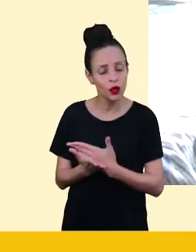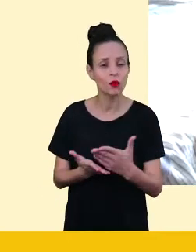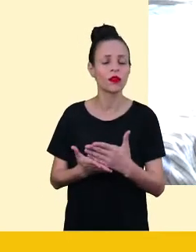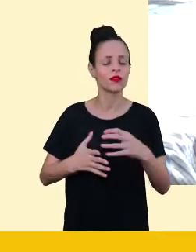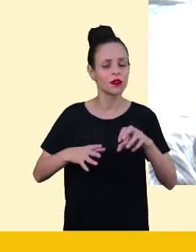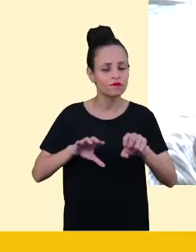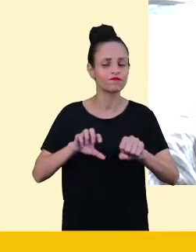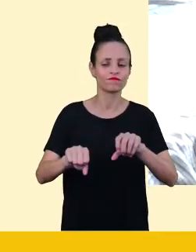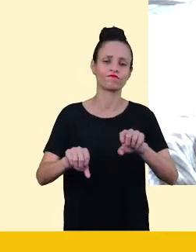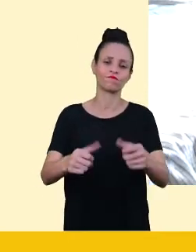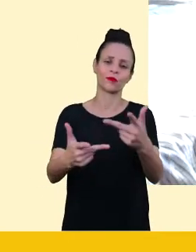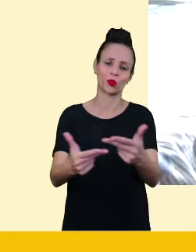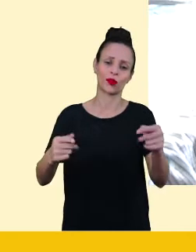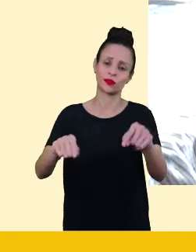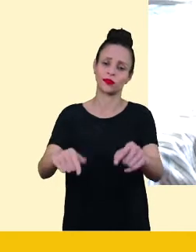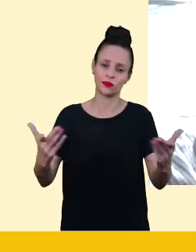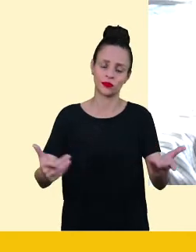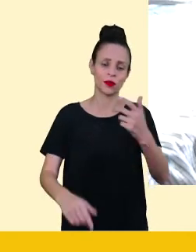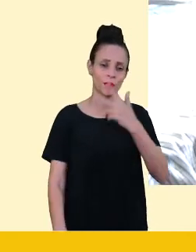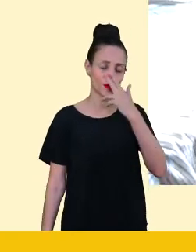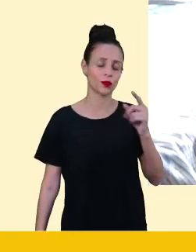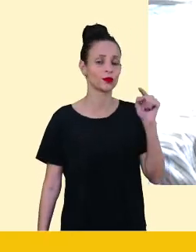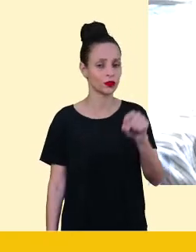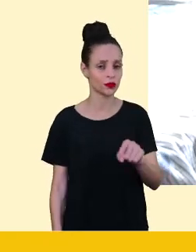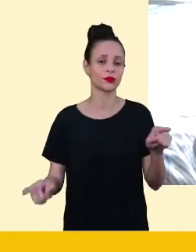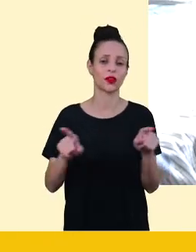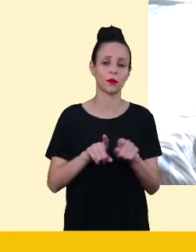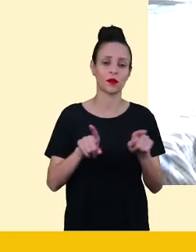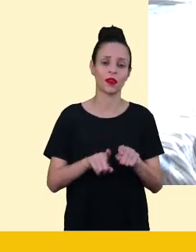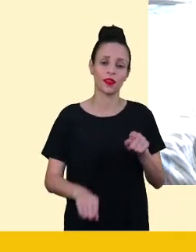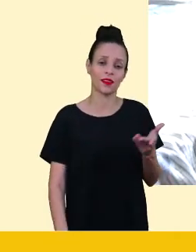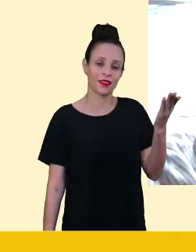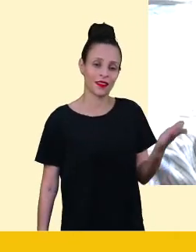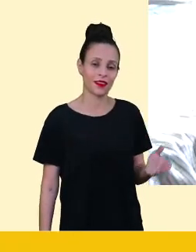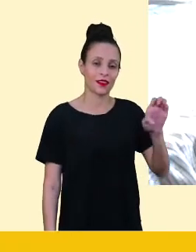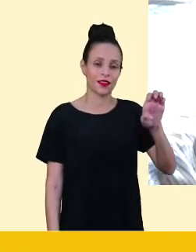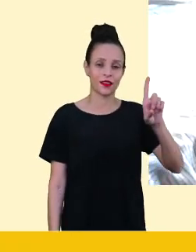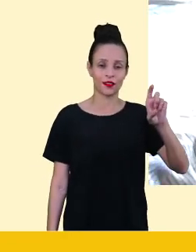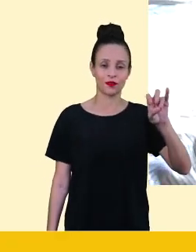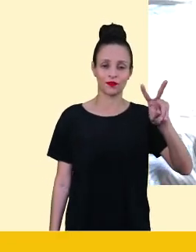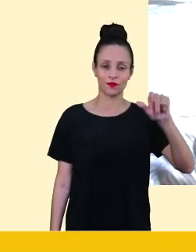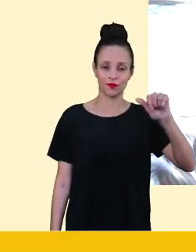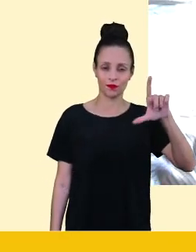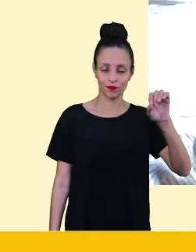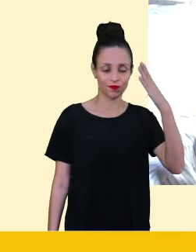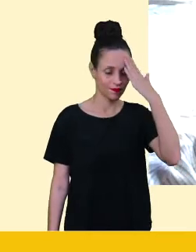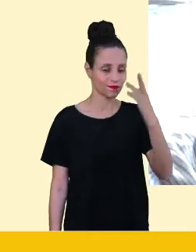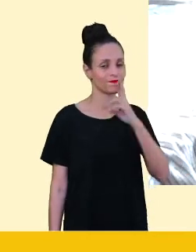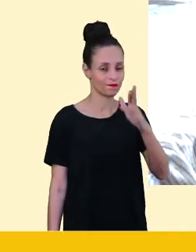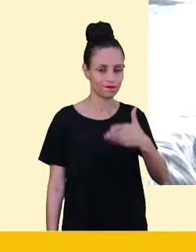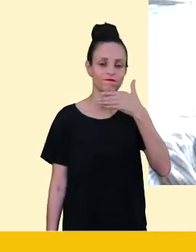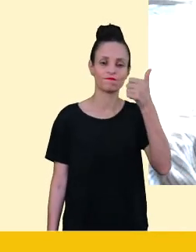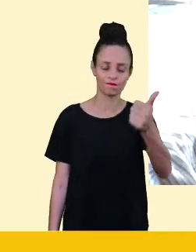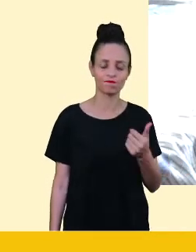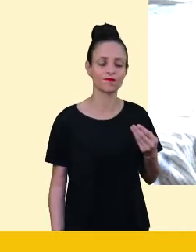tentar começar a tatear alguma coisa ali, né? Acho que isso também só Edivaldo vai saber responder melhor,